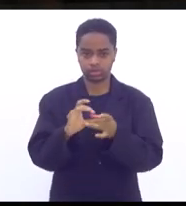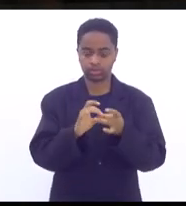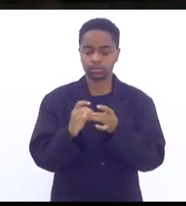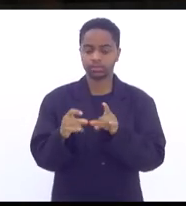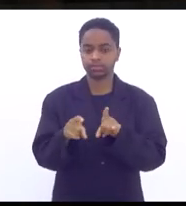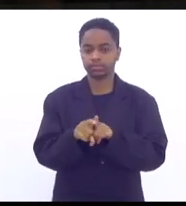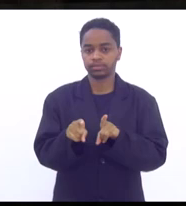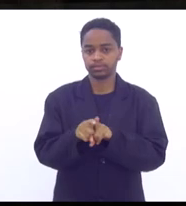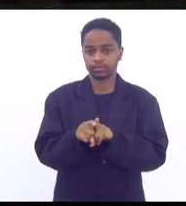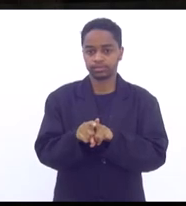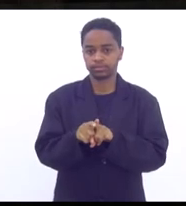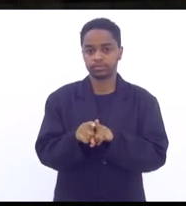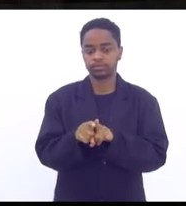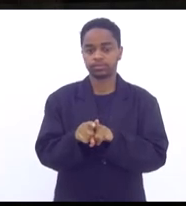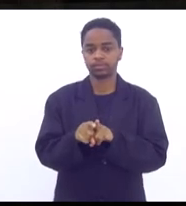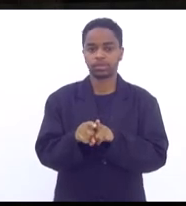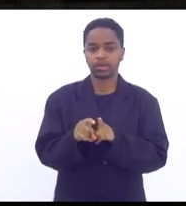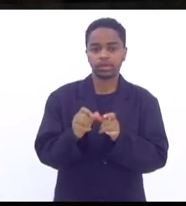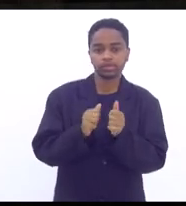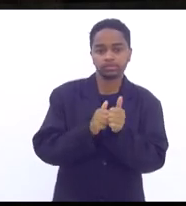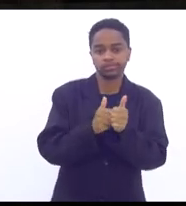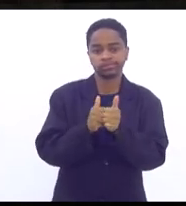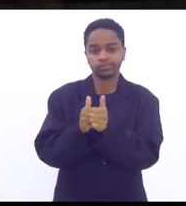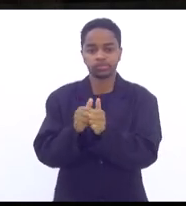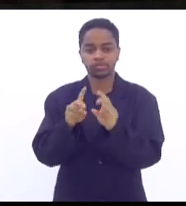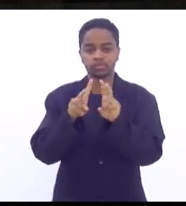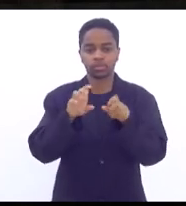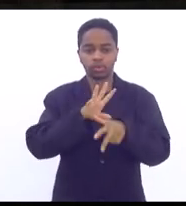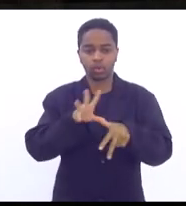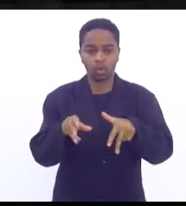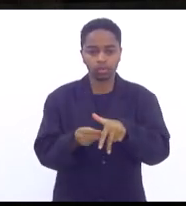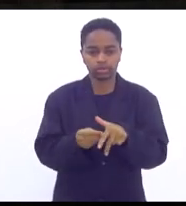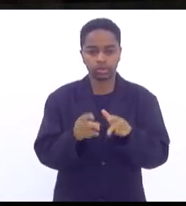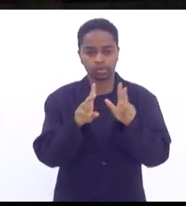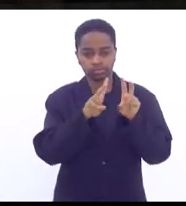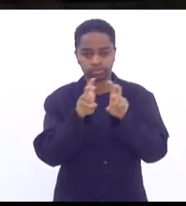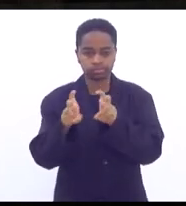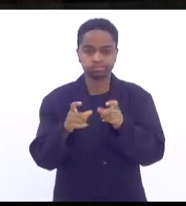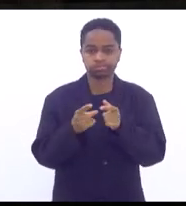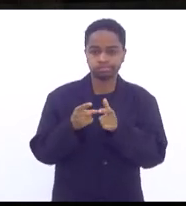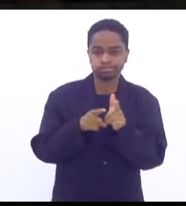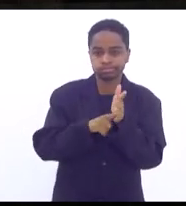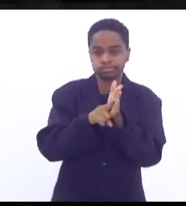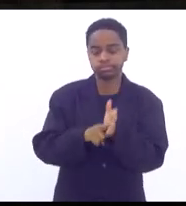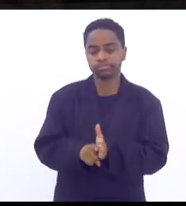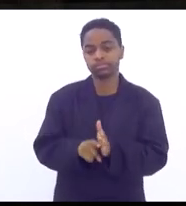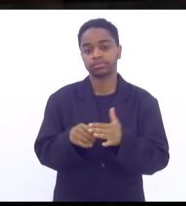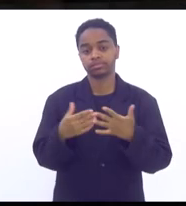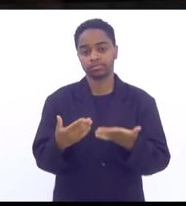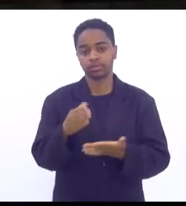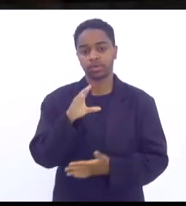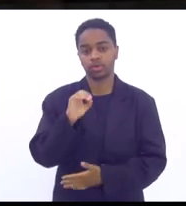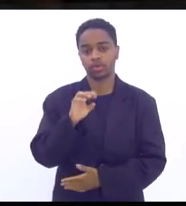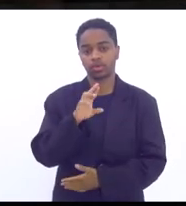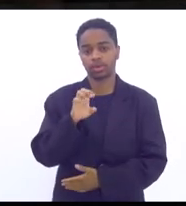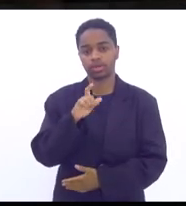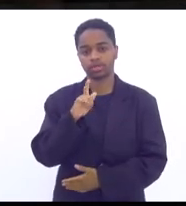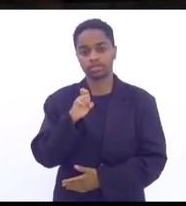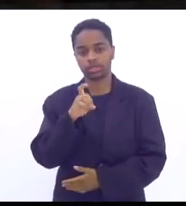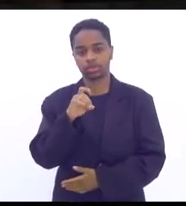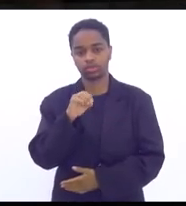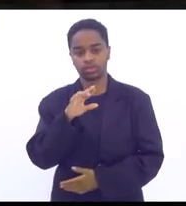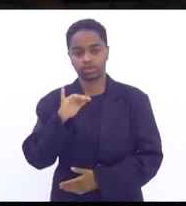perseguir a lavagem do dinheiro, etc., etc., e para essa corregedoria unificada